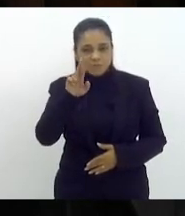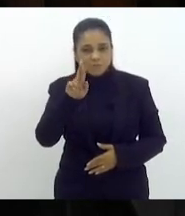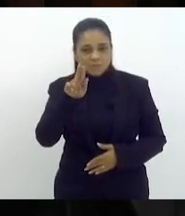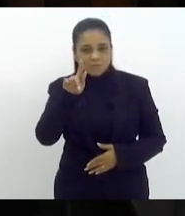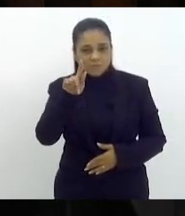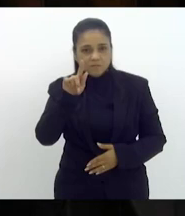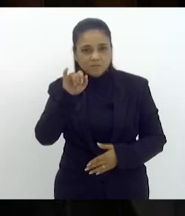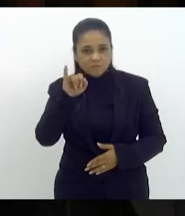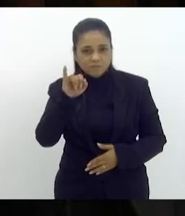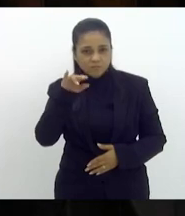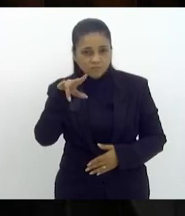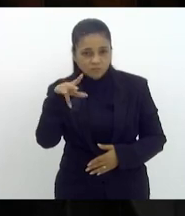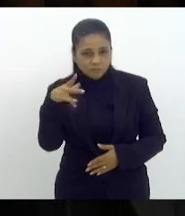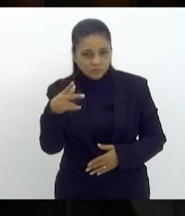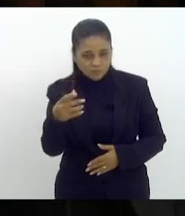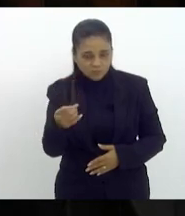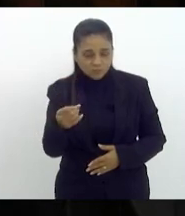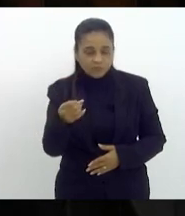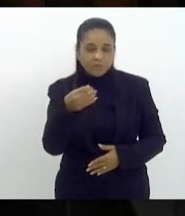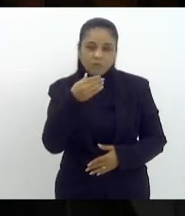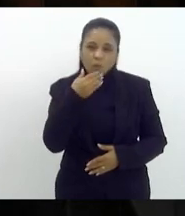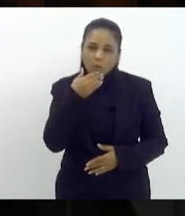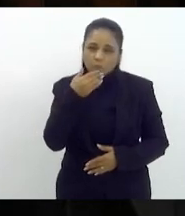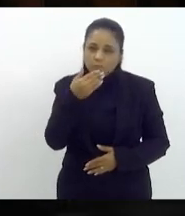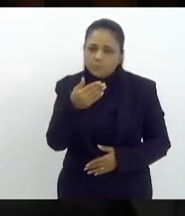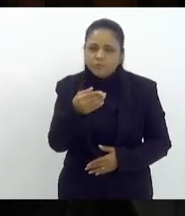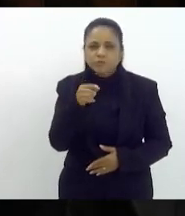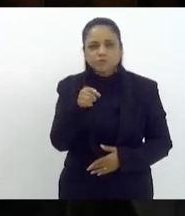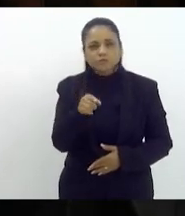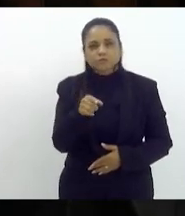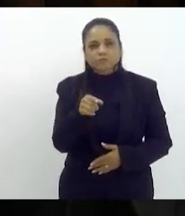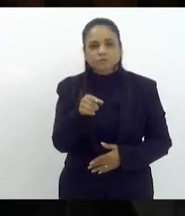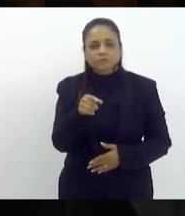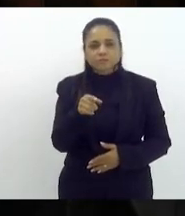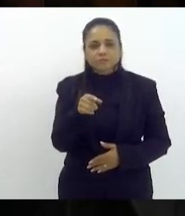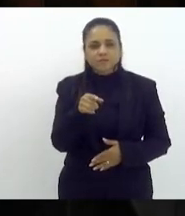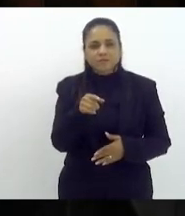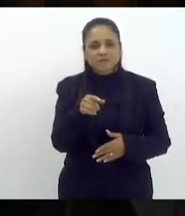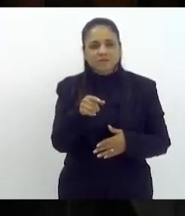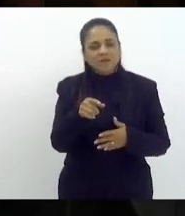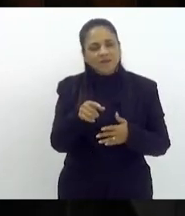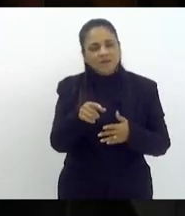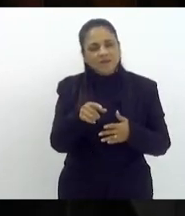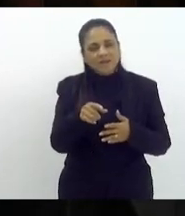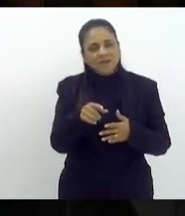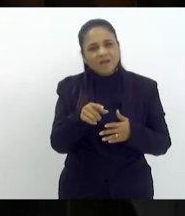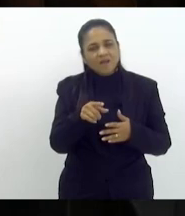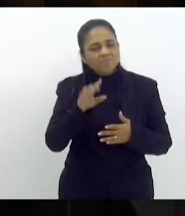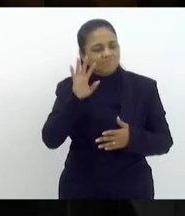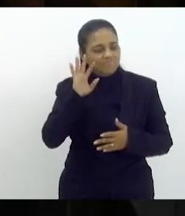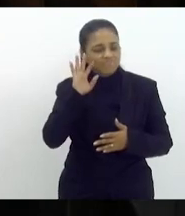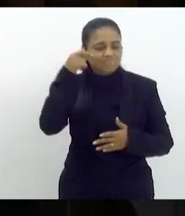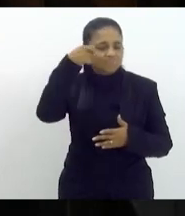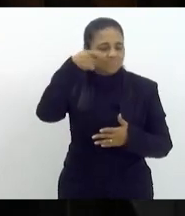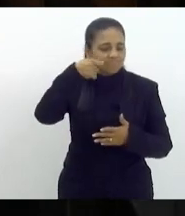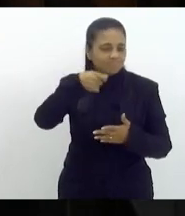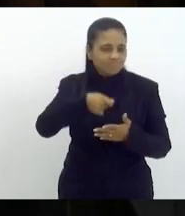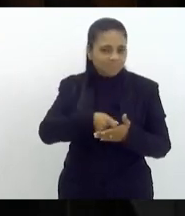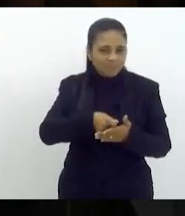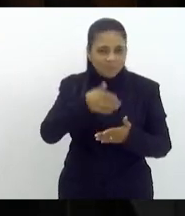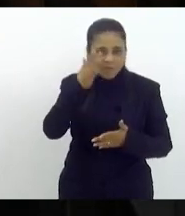que nós não entrassemos às vésperas de uma grande decisão que é o dia de